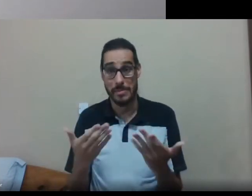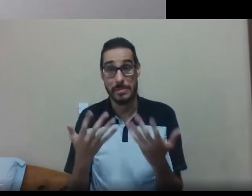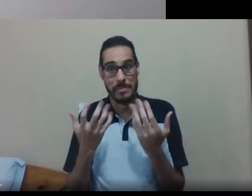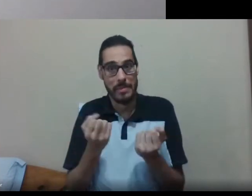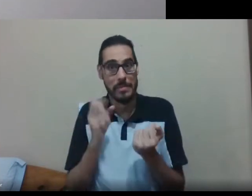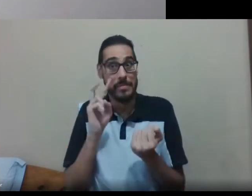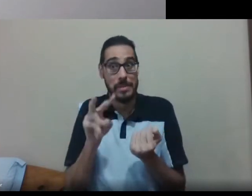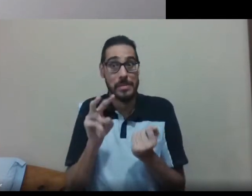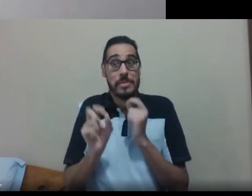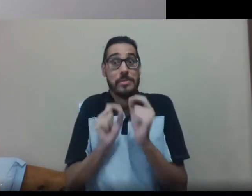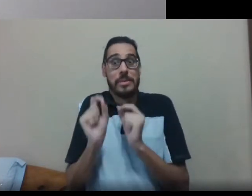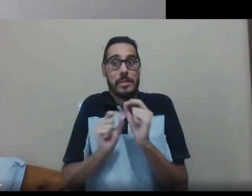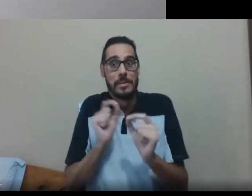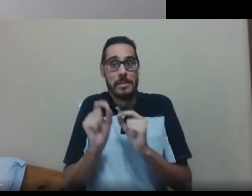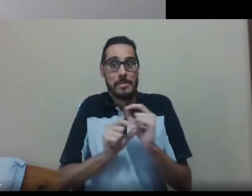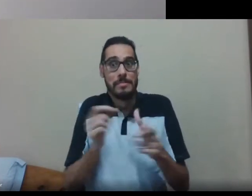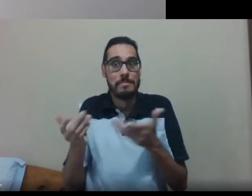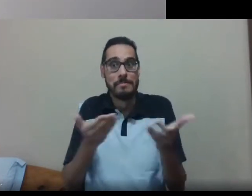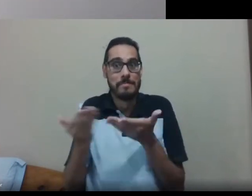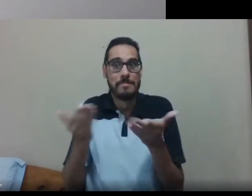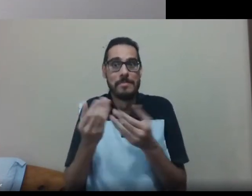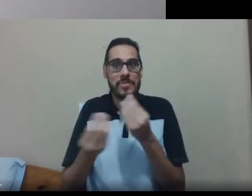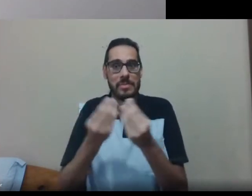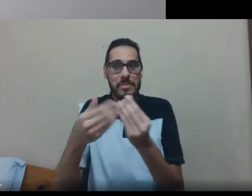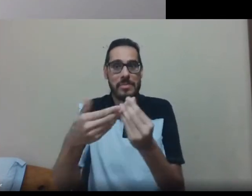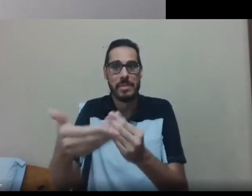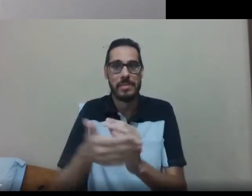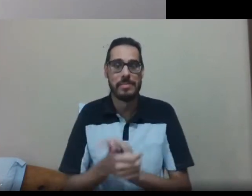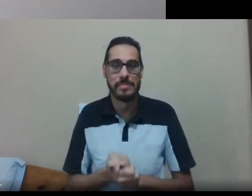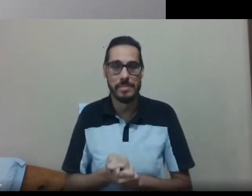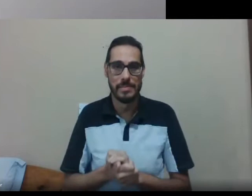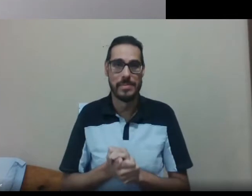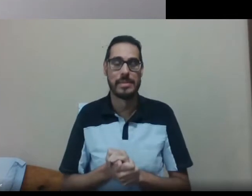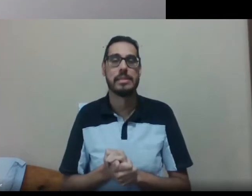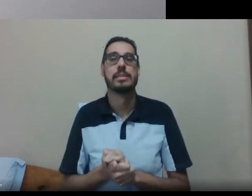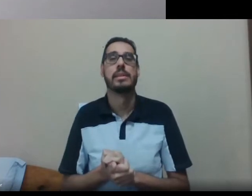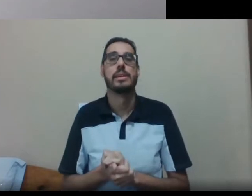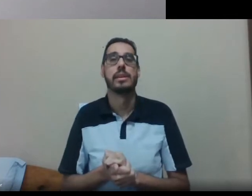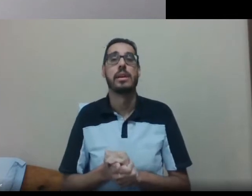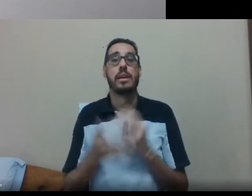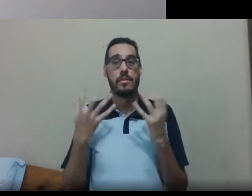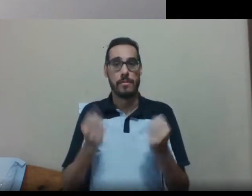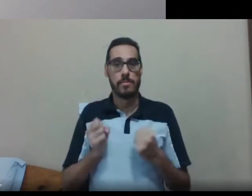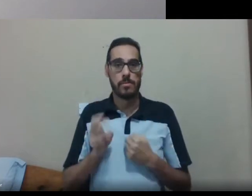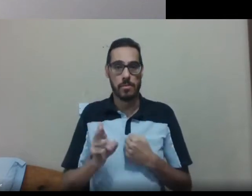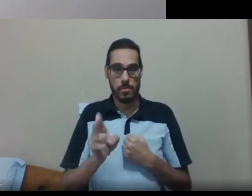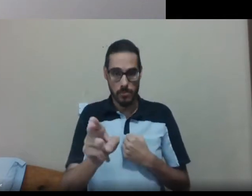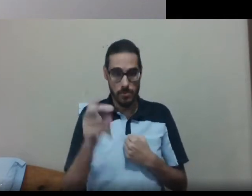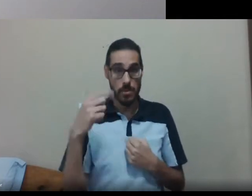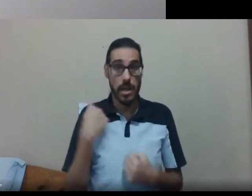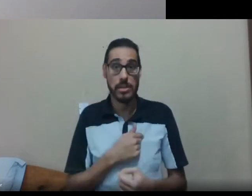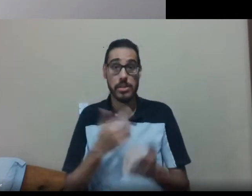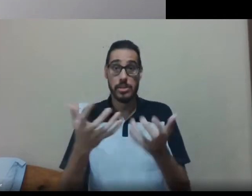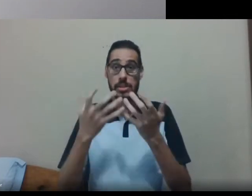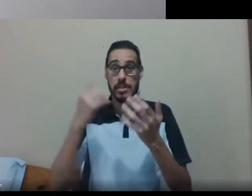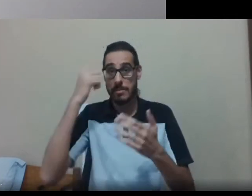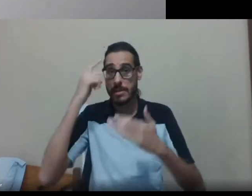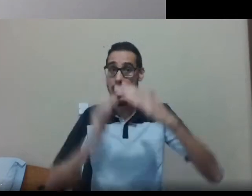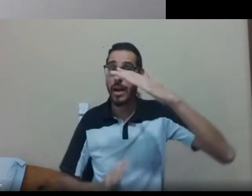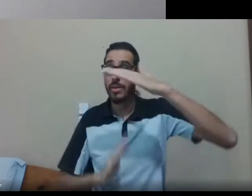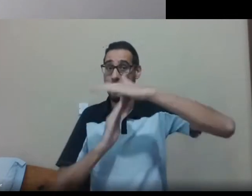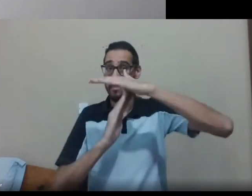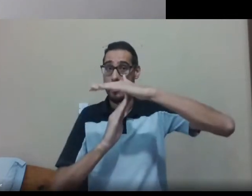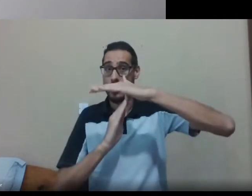teto de 1h30, para que depois a gente vai disponibilizar essa gravação. Não fica muito extenso